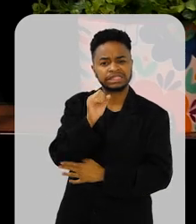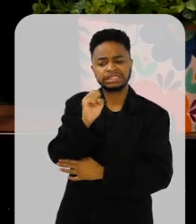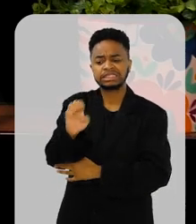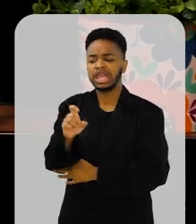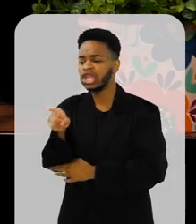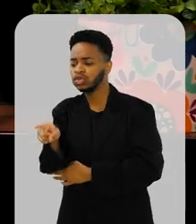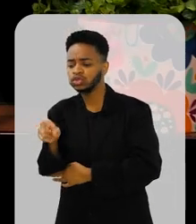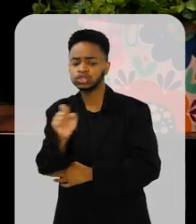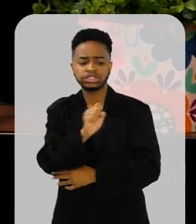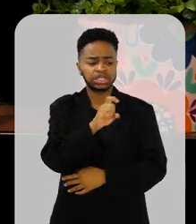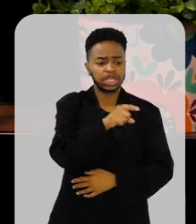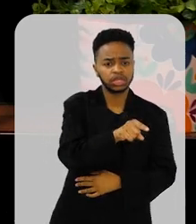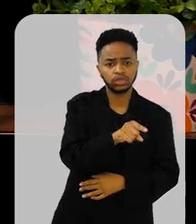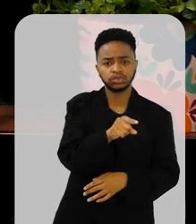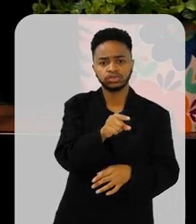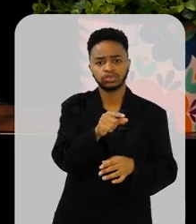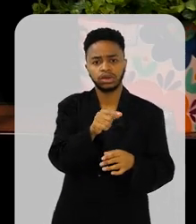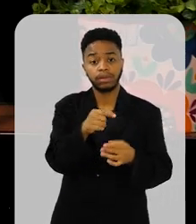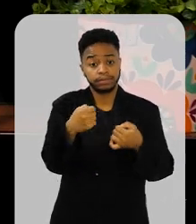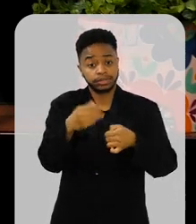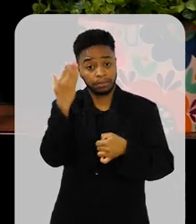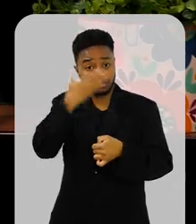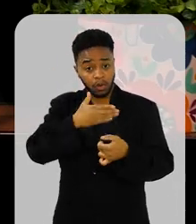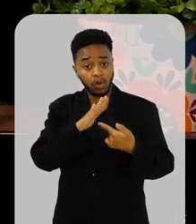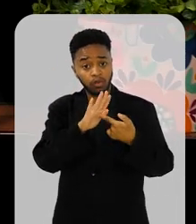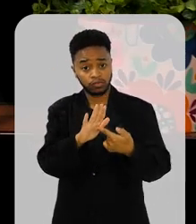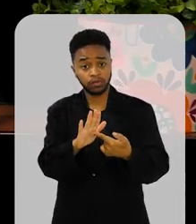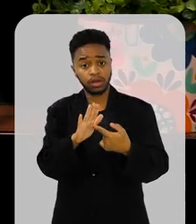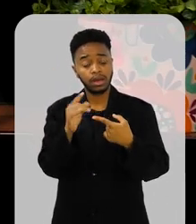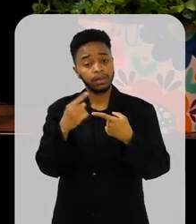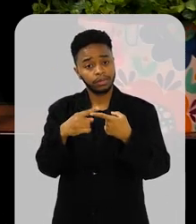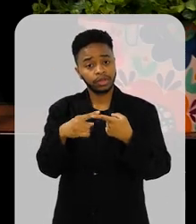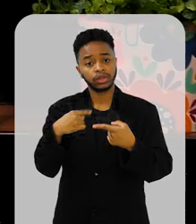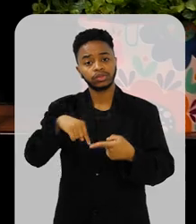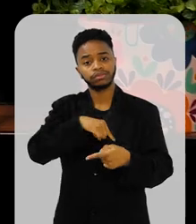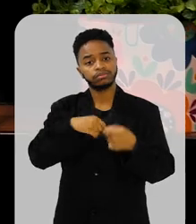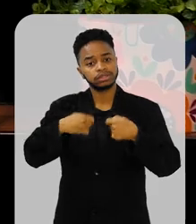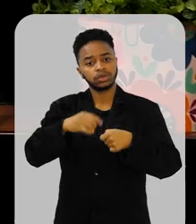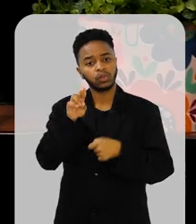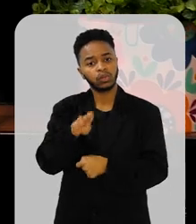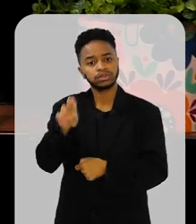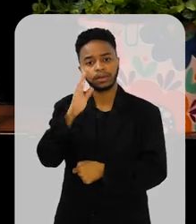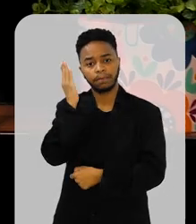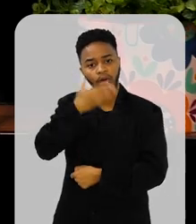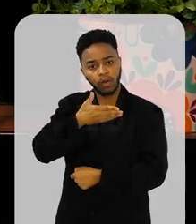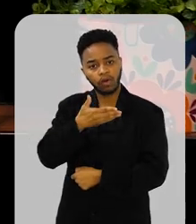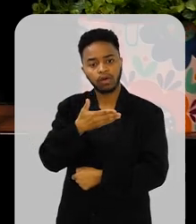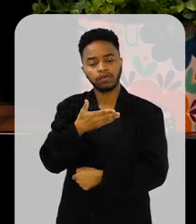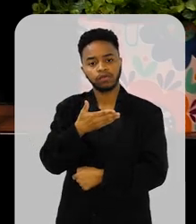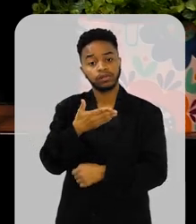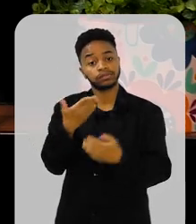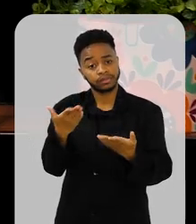mesmo, doutora? É a prova, que nós temos que trabalhar com a prova. E a prova é